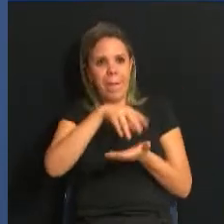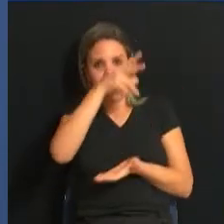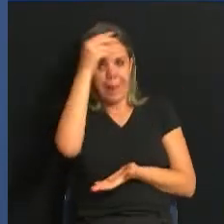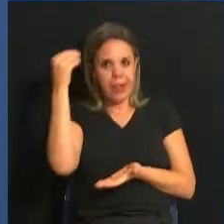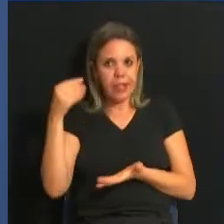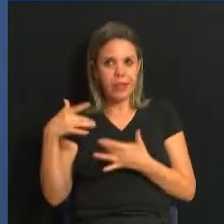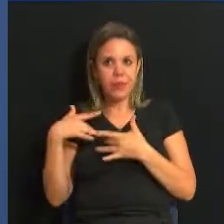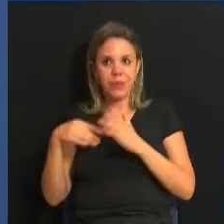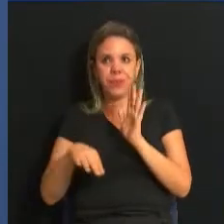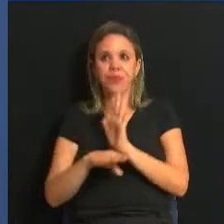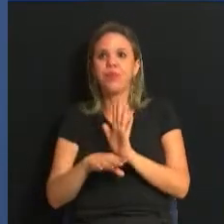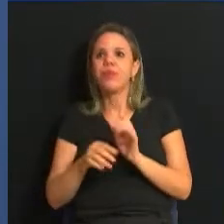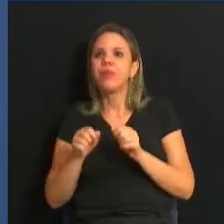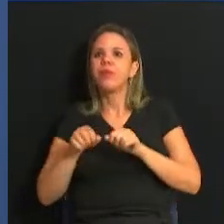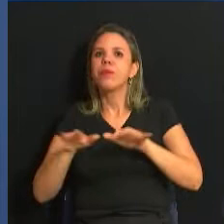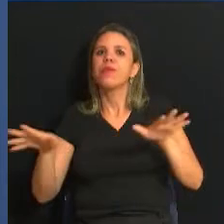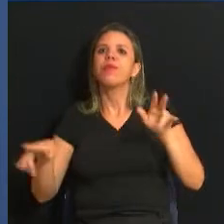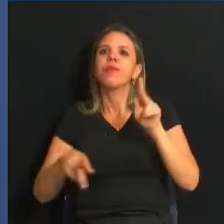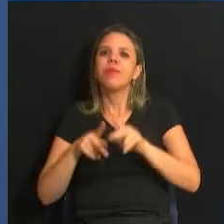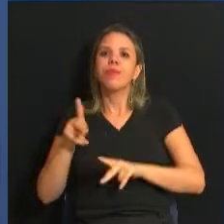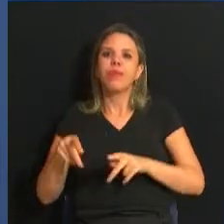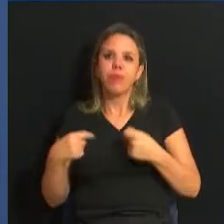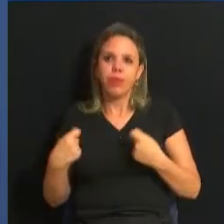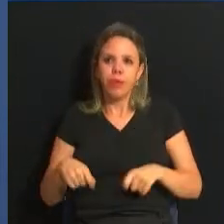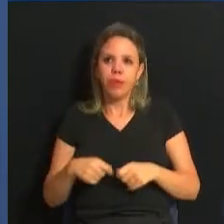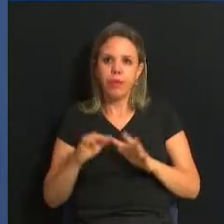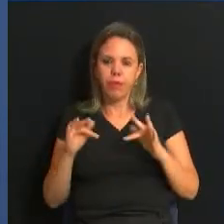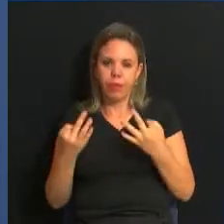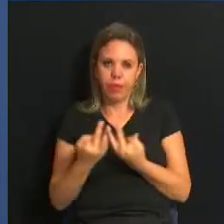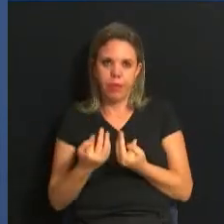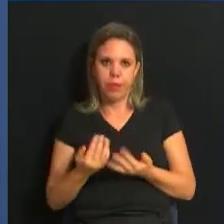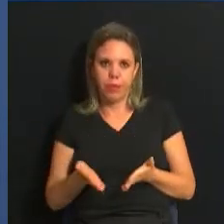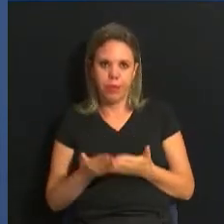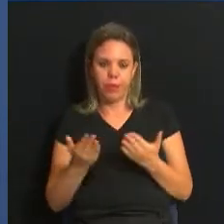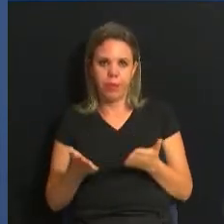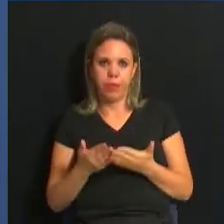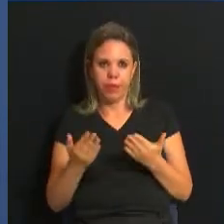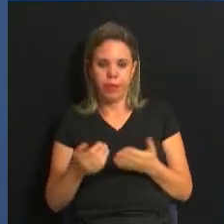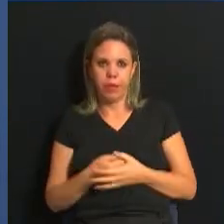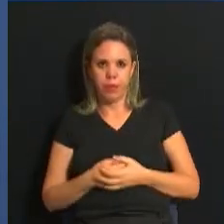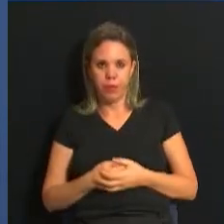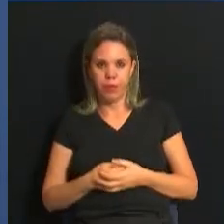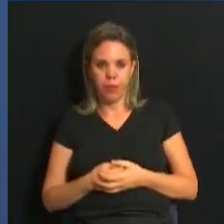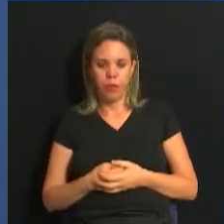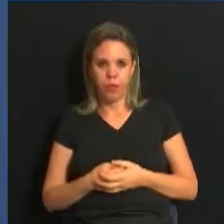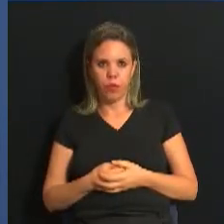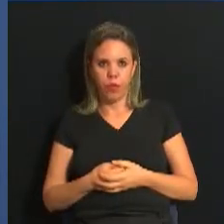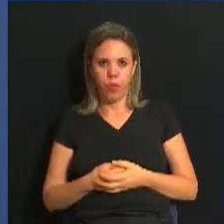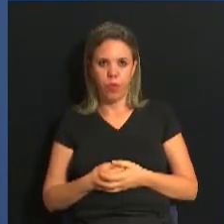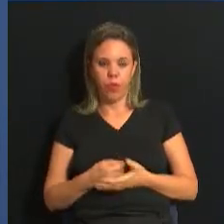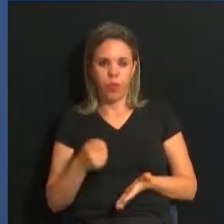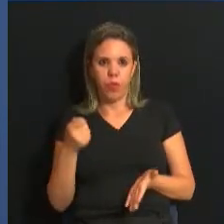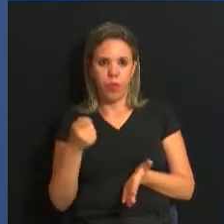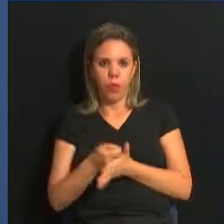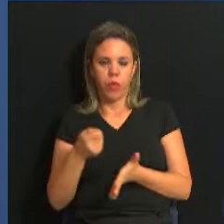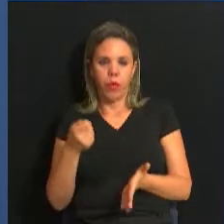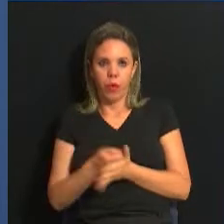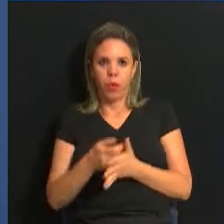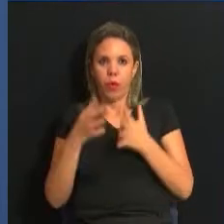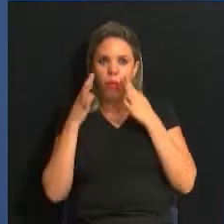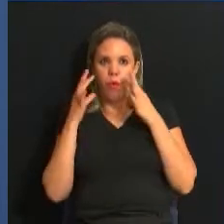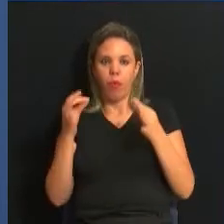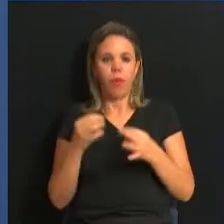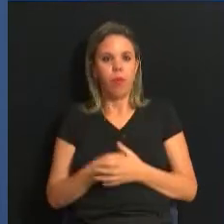ser distribuído para as famílias em vulnerabilidade social. Também será obrigatório, atenção,